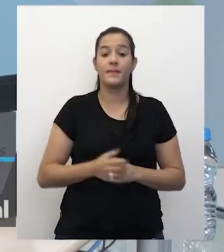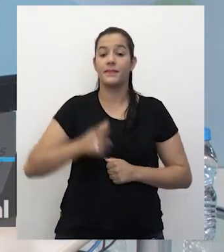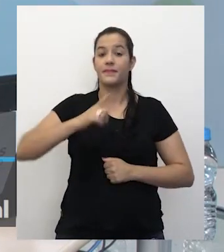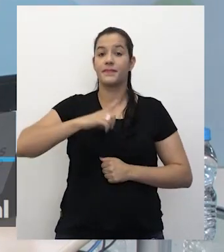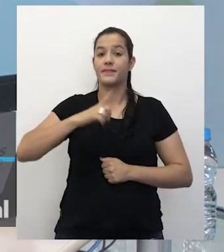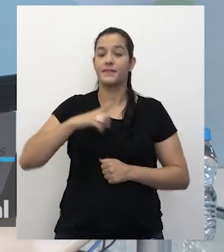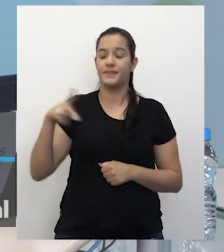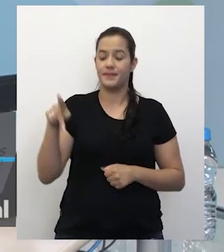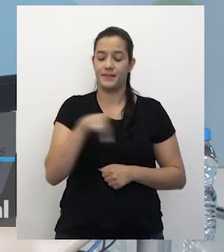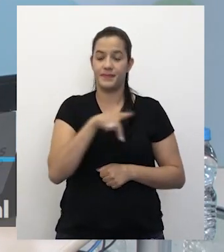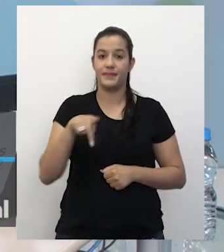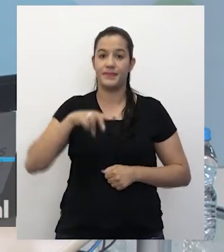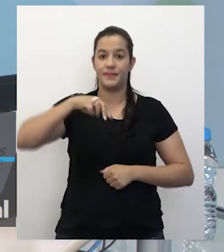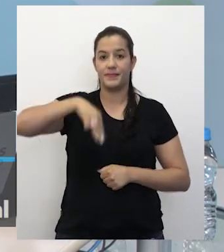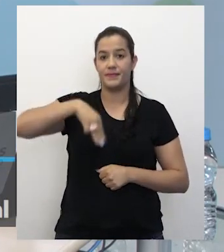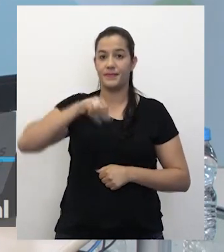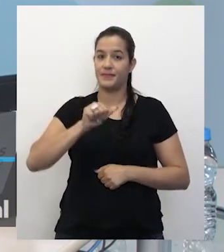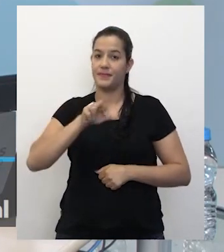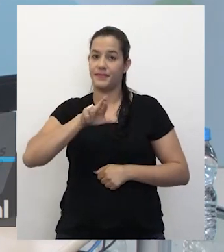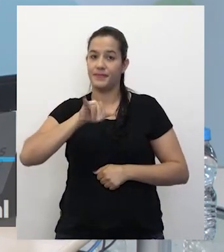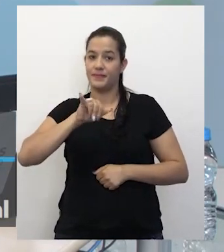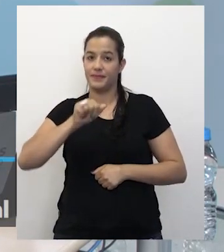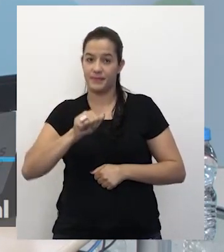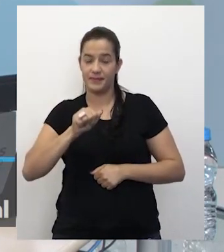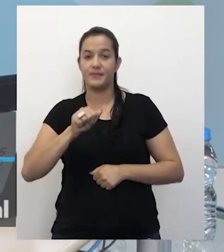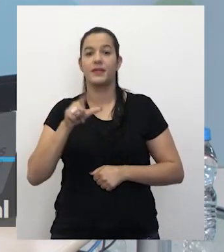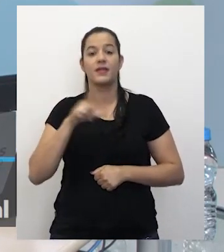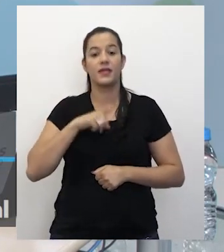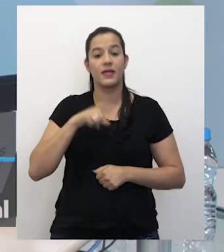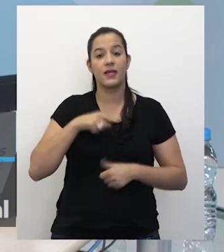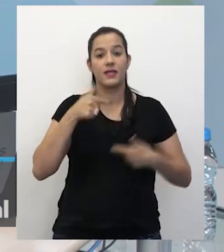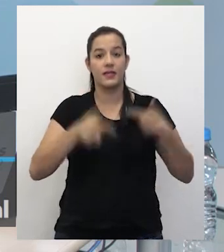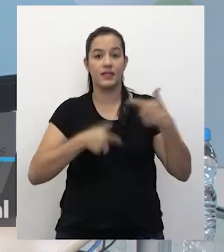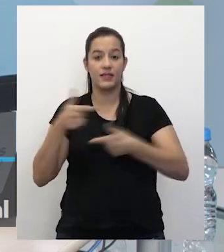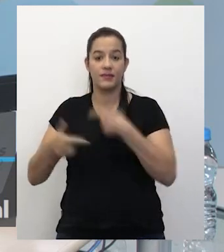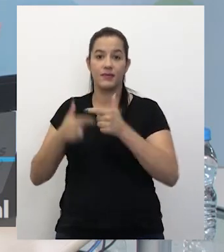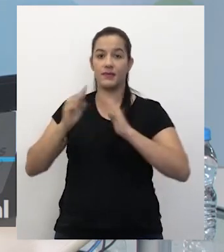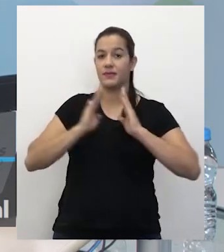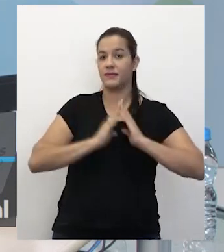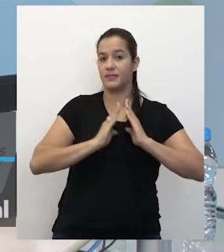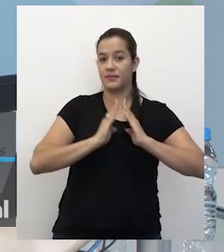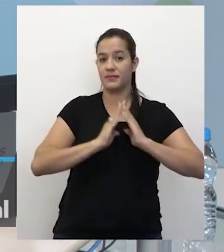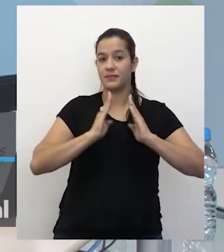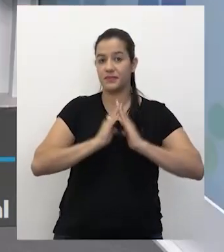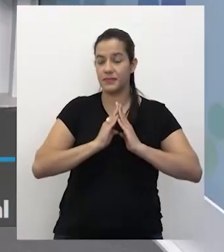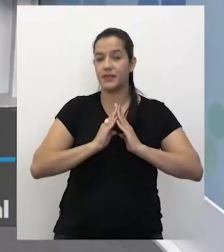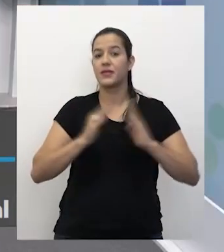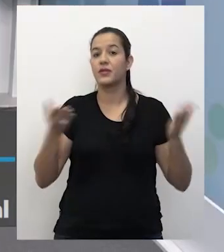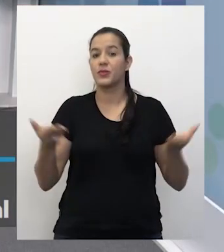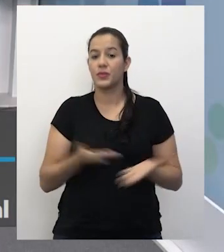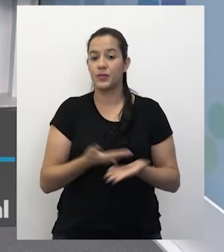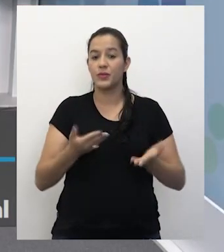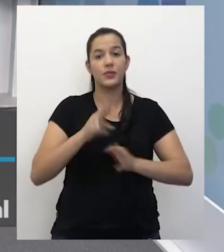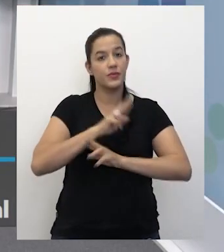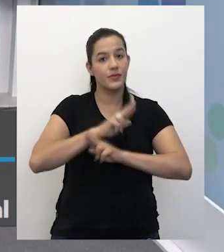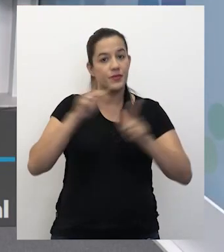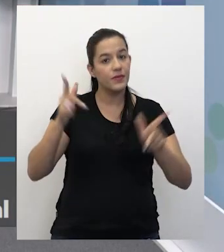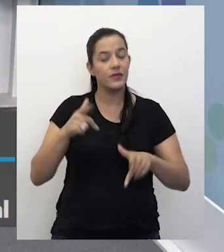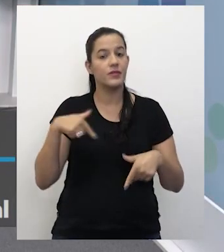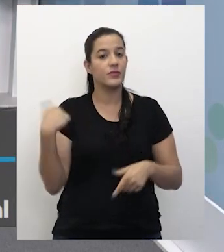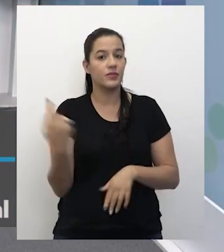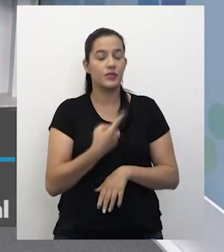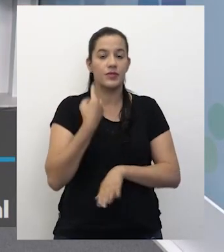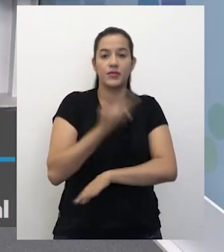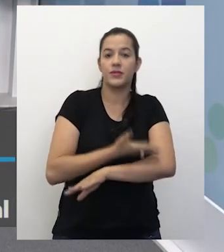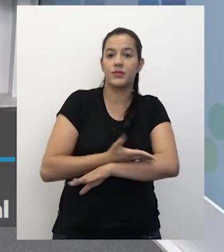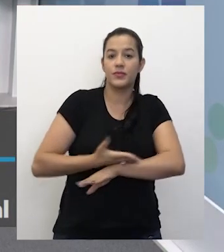Maria que diz, a questão de trabalhar em casa, porque isso trouxe uma realidade bem diferente do que a gente estava acostumado, né?